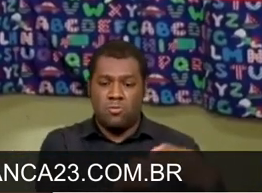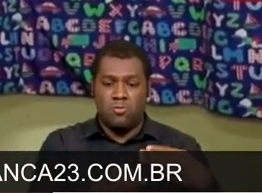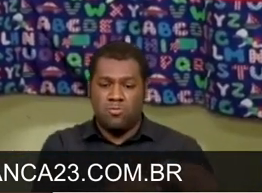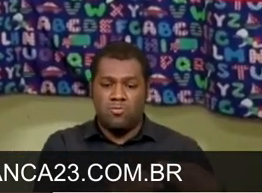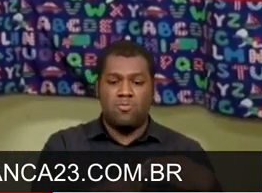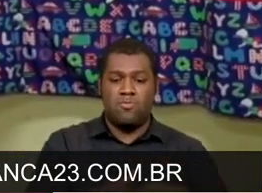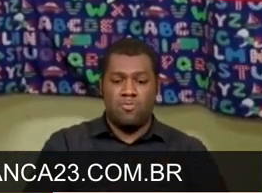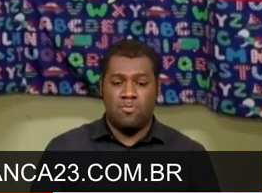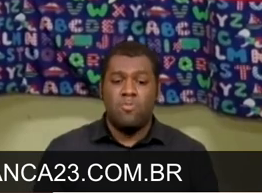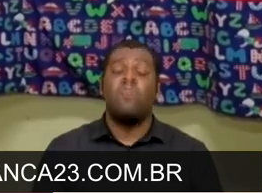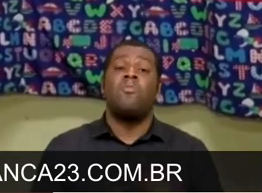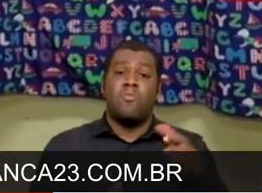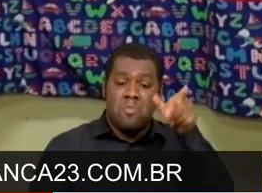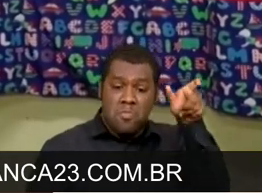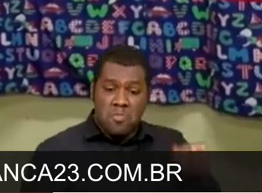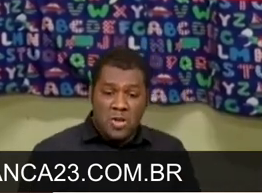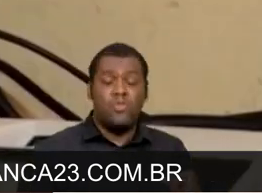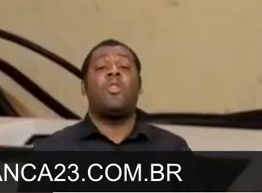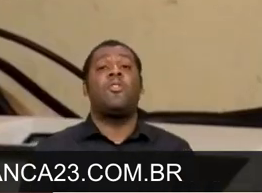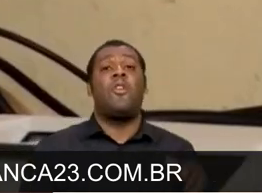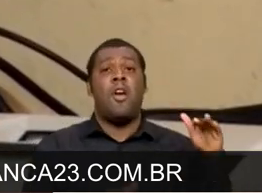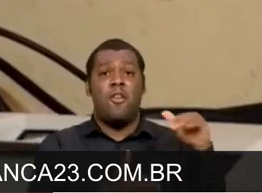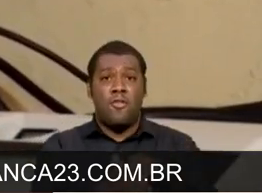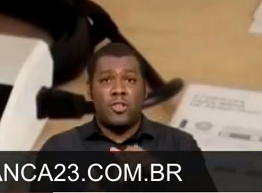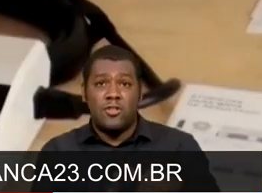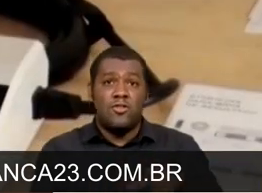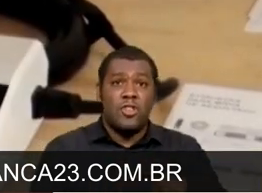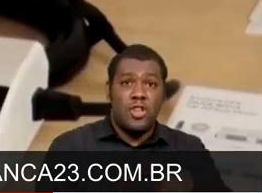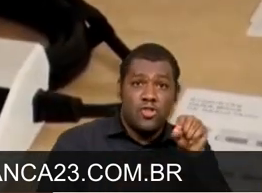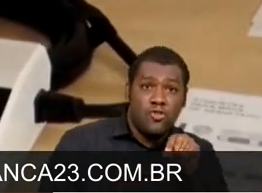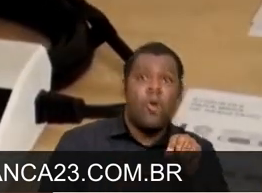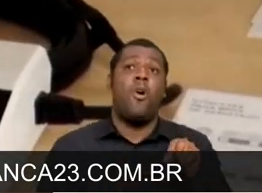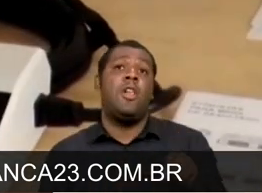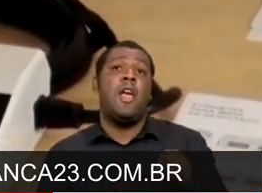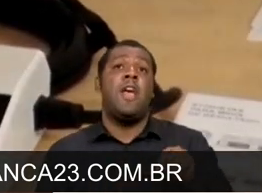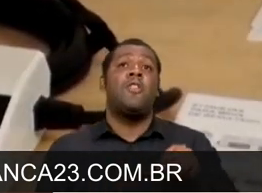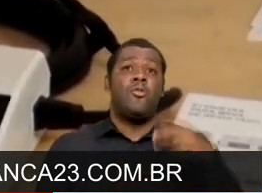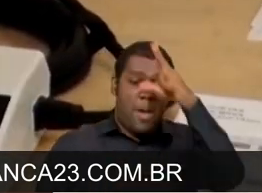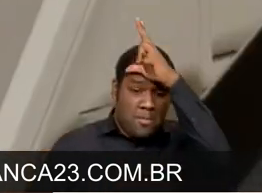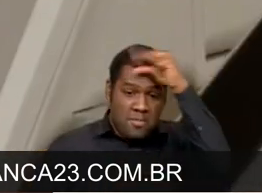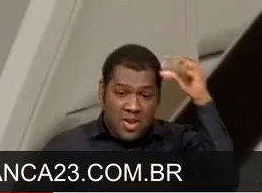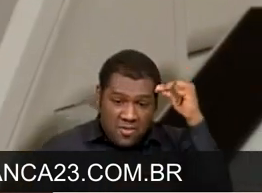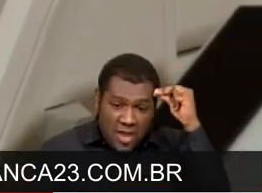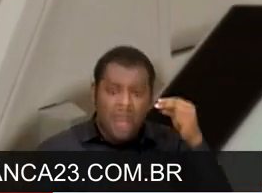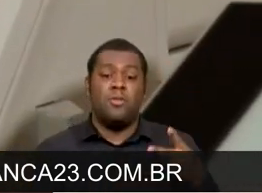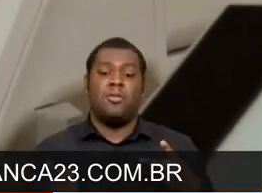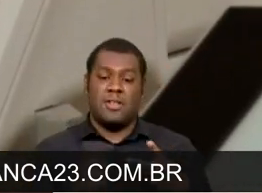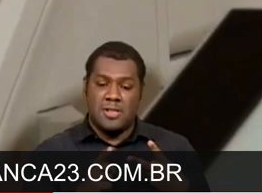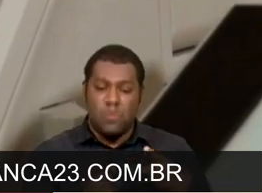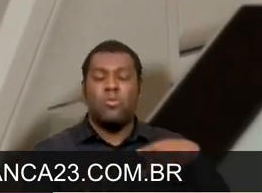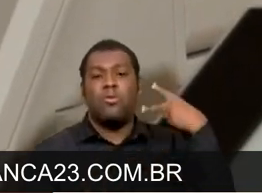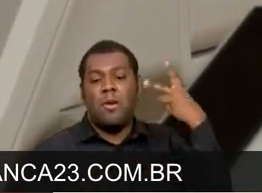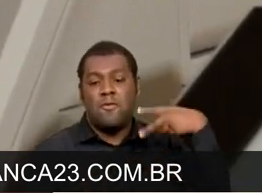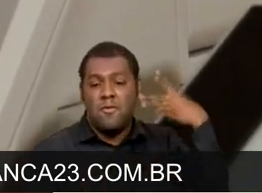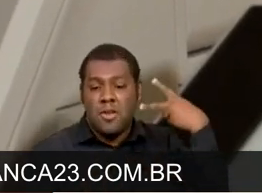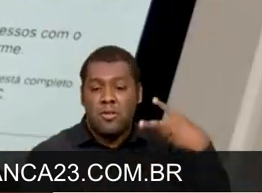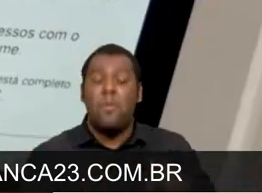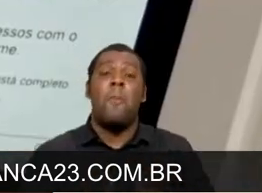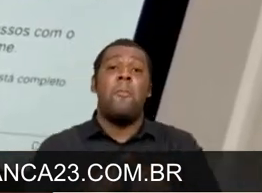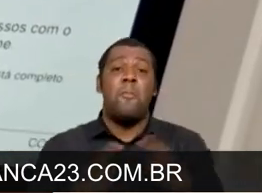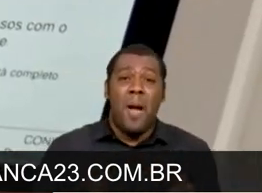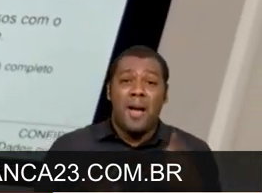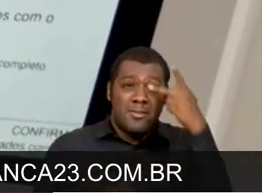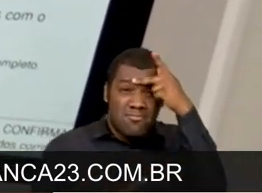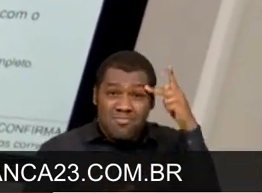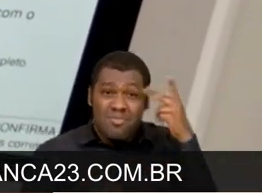dessa vez o eleitor irá escolher os candidatos para os cargos de prefeito e vereador. Mas tem gente que